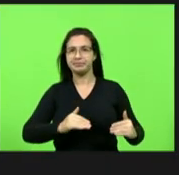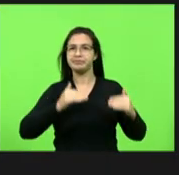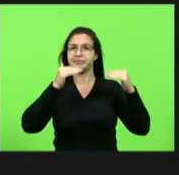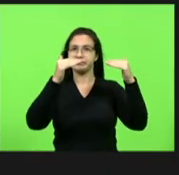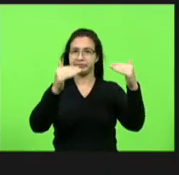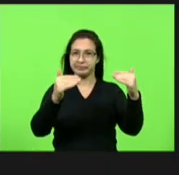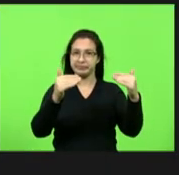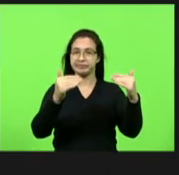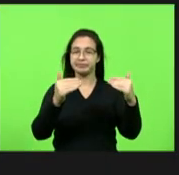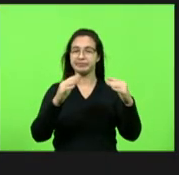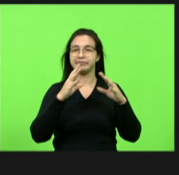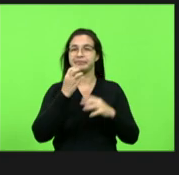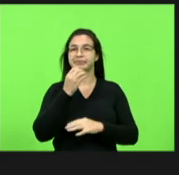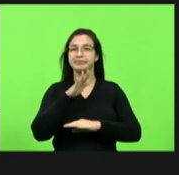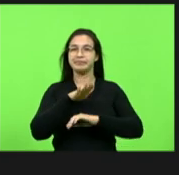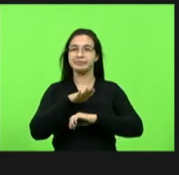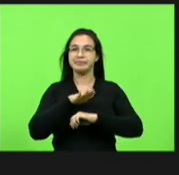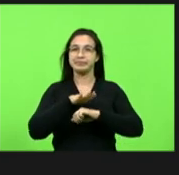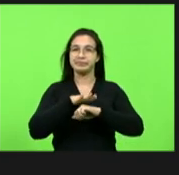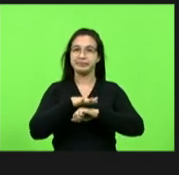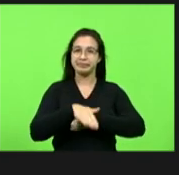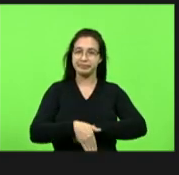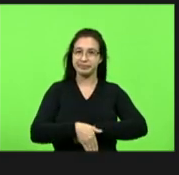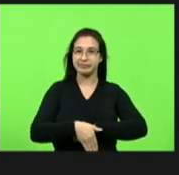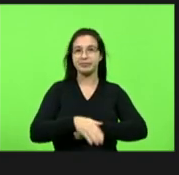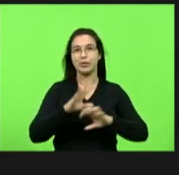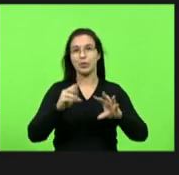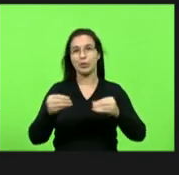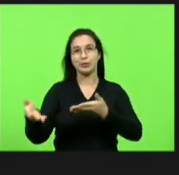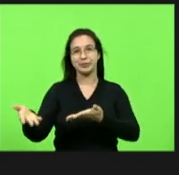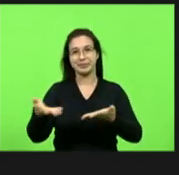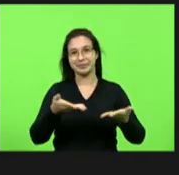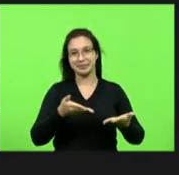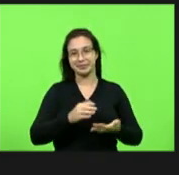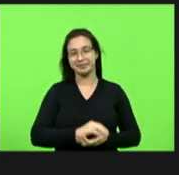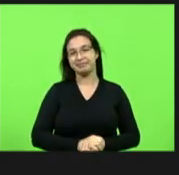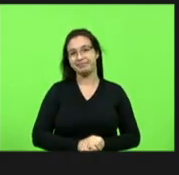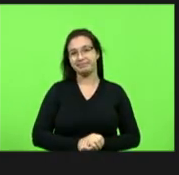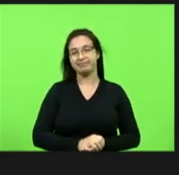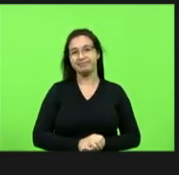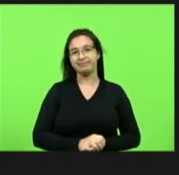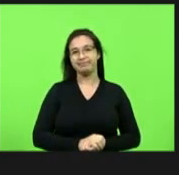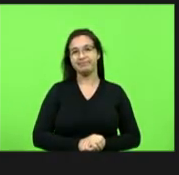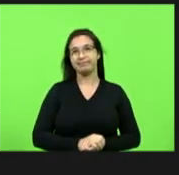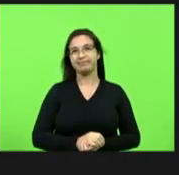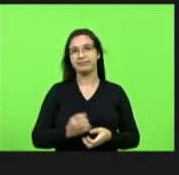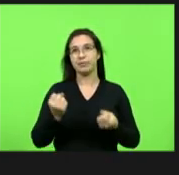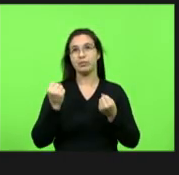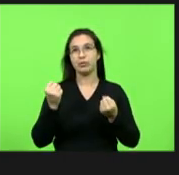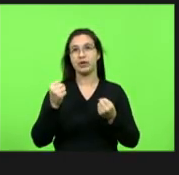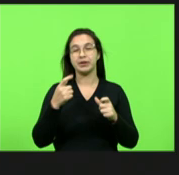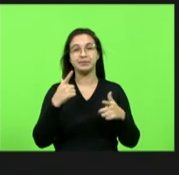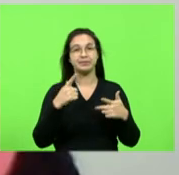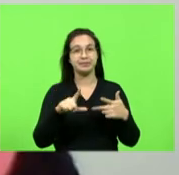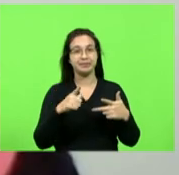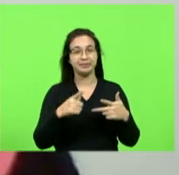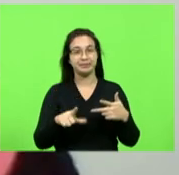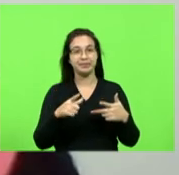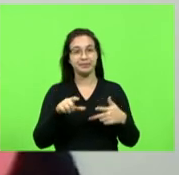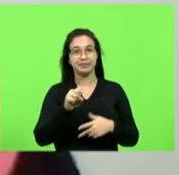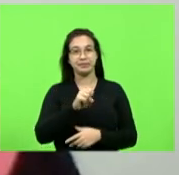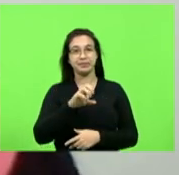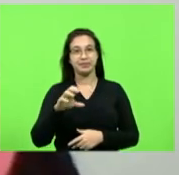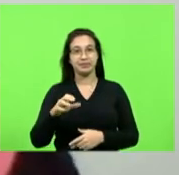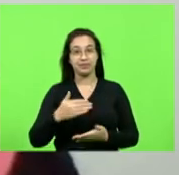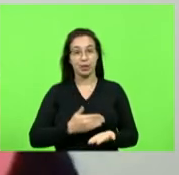noite, sejam todos bem-vindos. Nos termos do regimento interno do Poder Legislativo catarinense, estamos dando início a